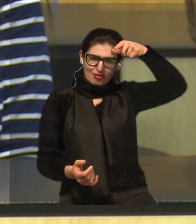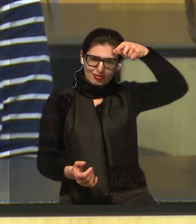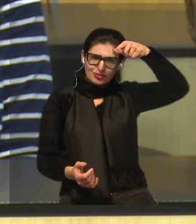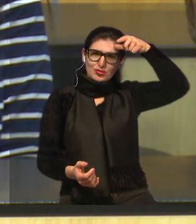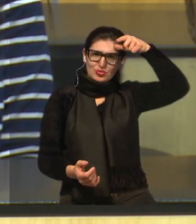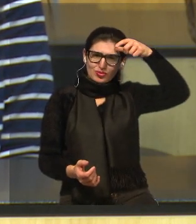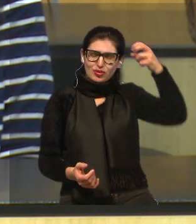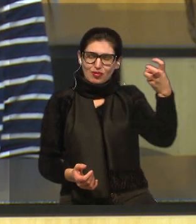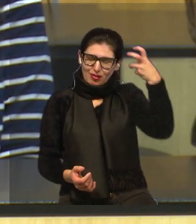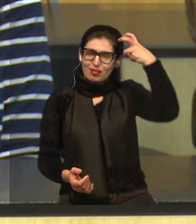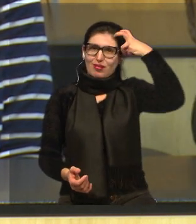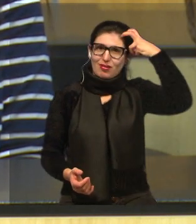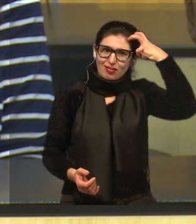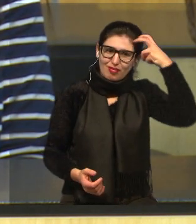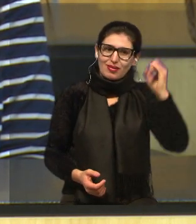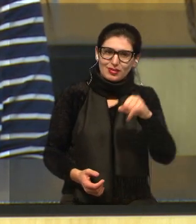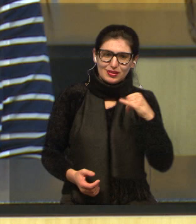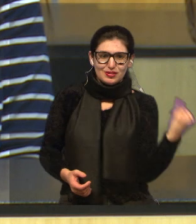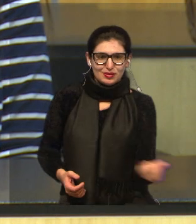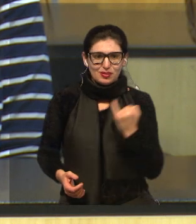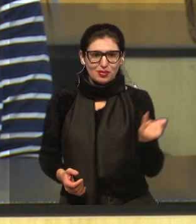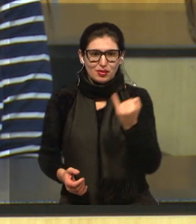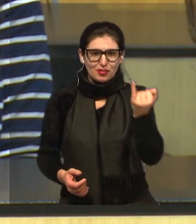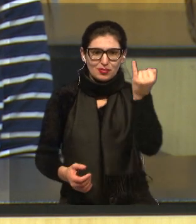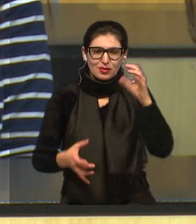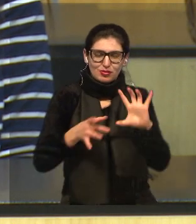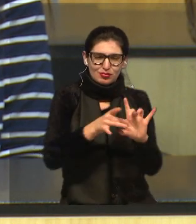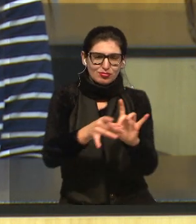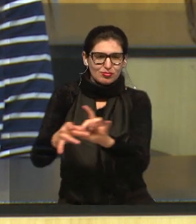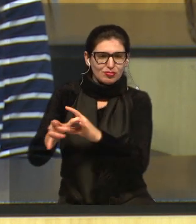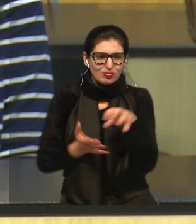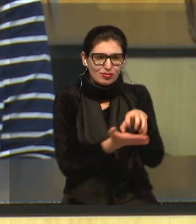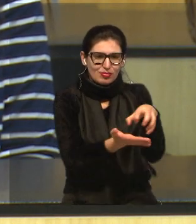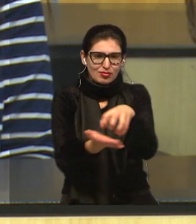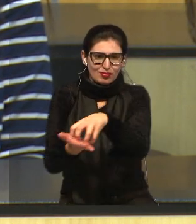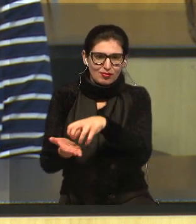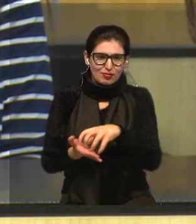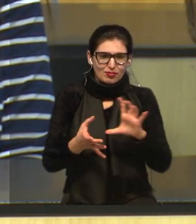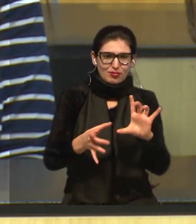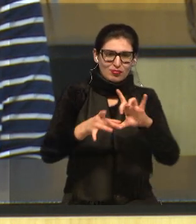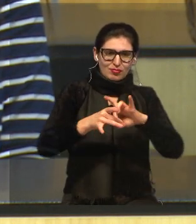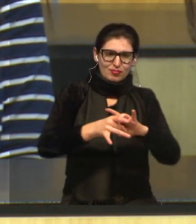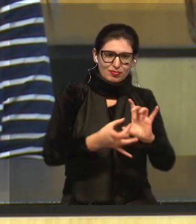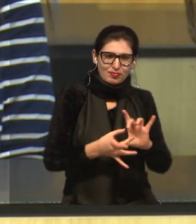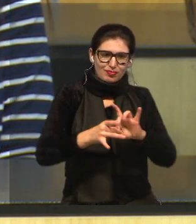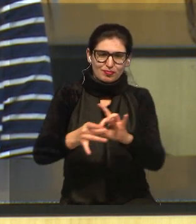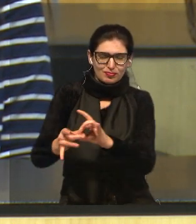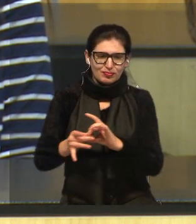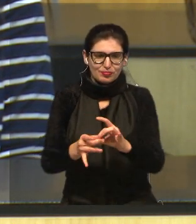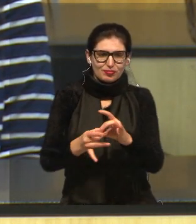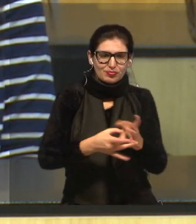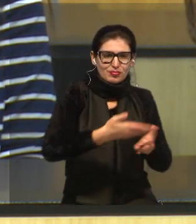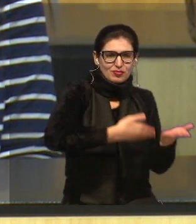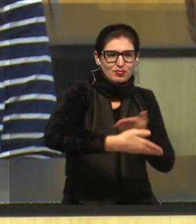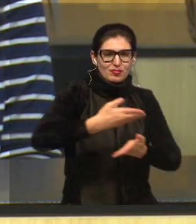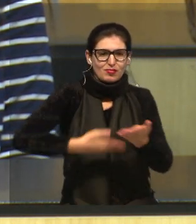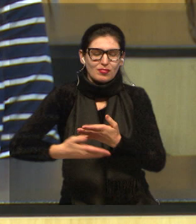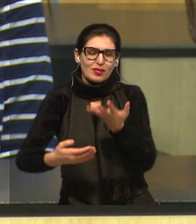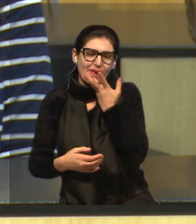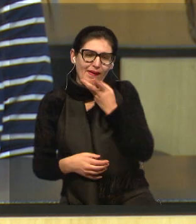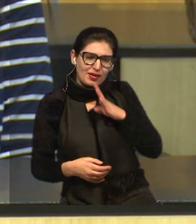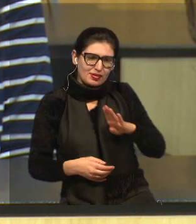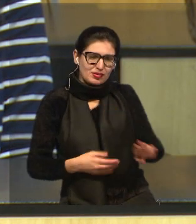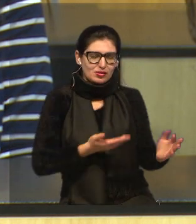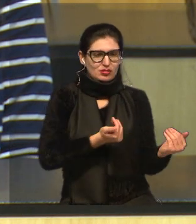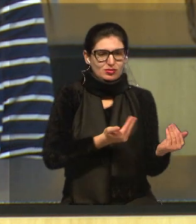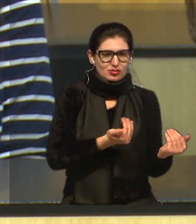cada vez mais fortalecida desse trabalho integrado, intersetorial, transdisciplinar, em prol da criança e do adolescente de Jacareí.